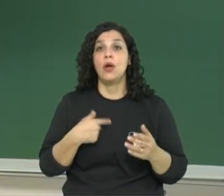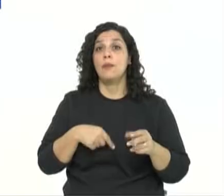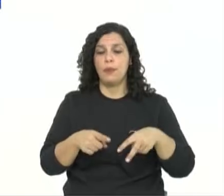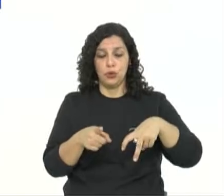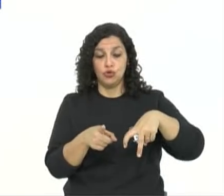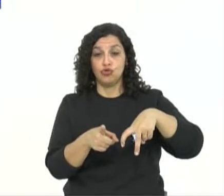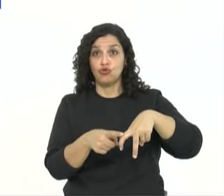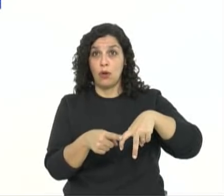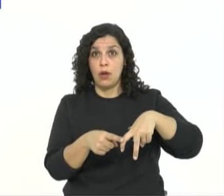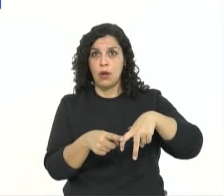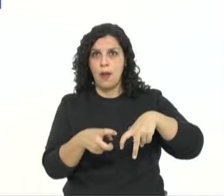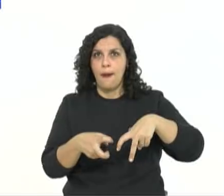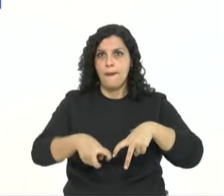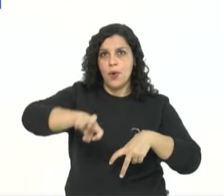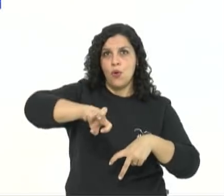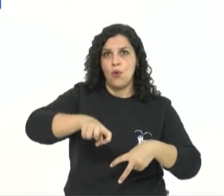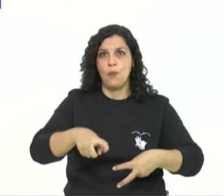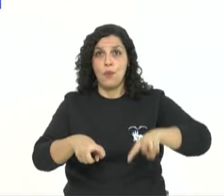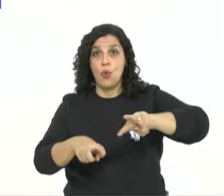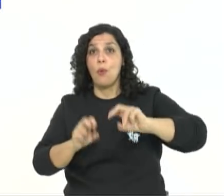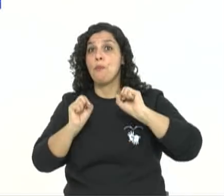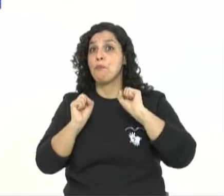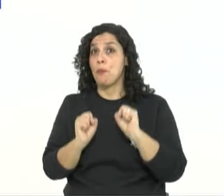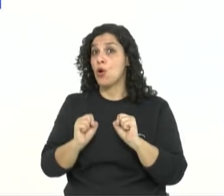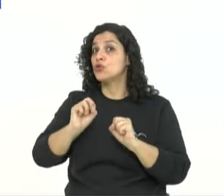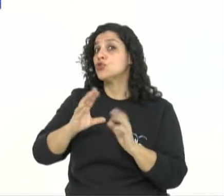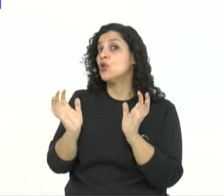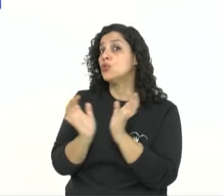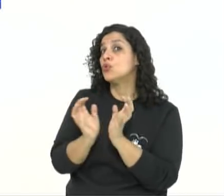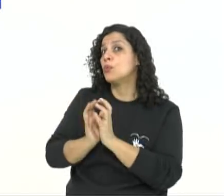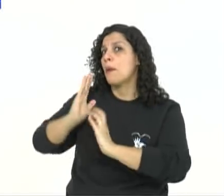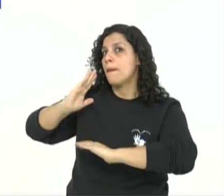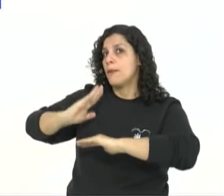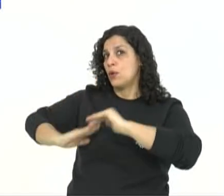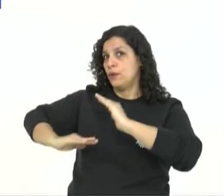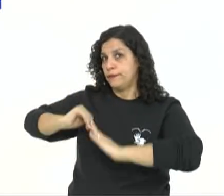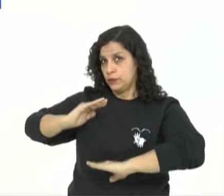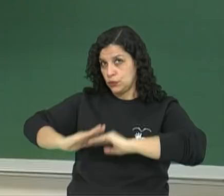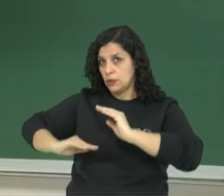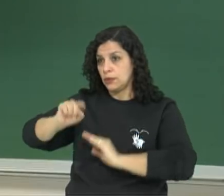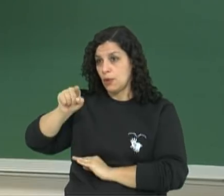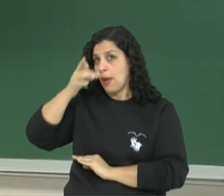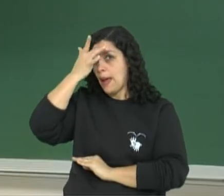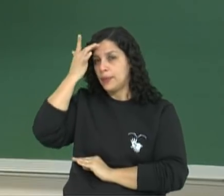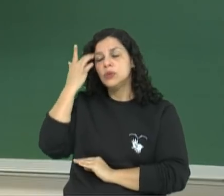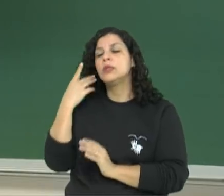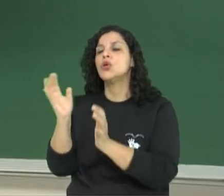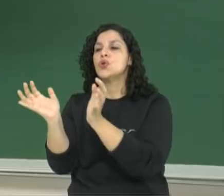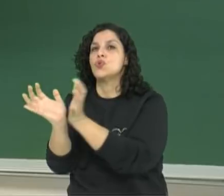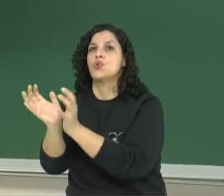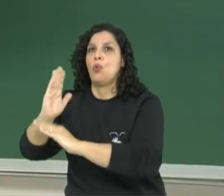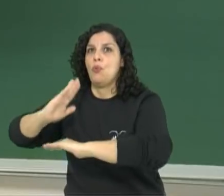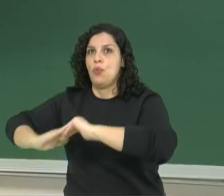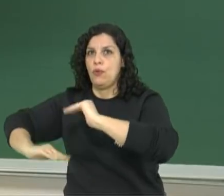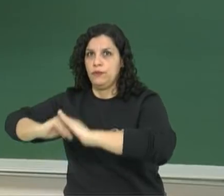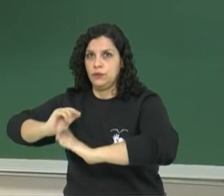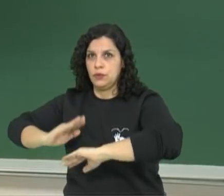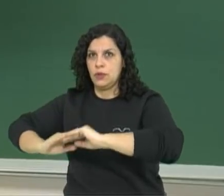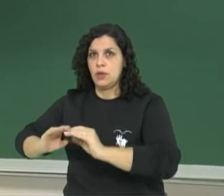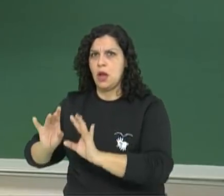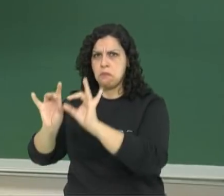Joelhadas somente são permitidas para atletas profissionais. Então, a gente vai ver que os atletas eles se dividem em profissionais e